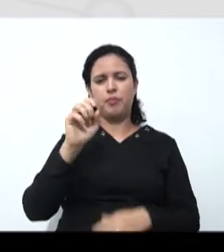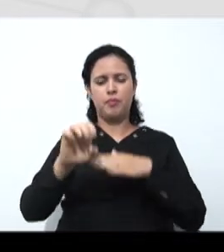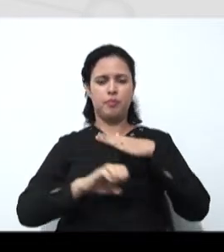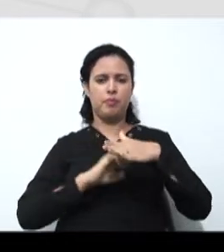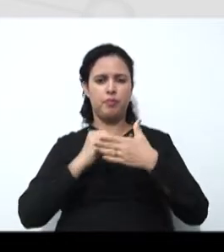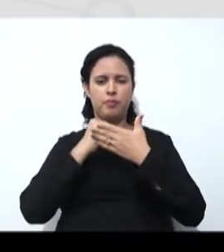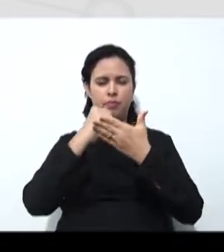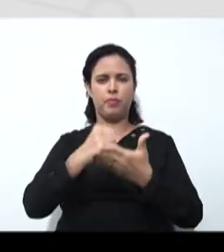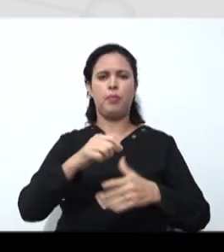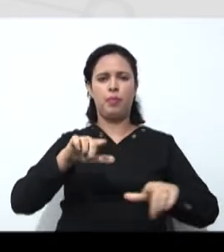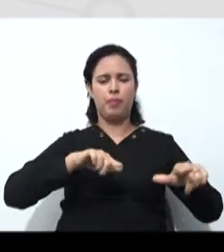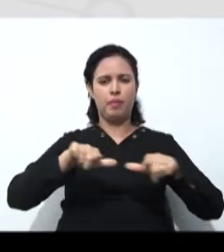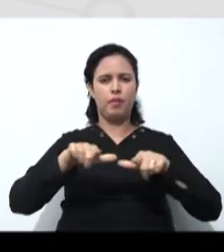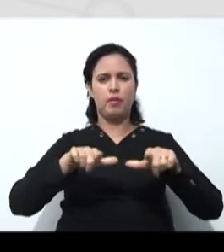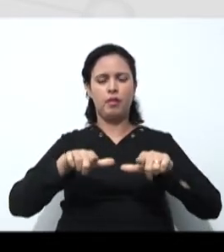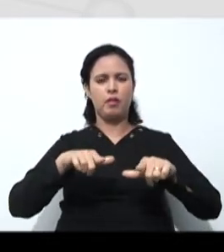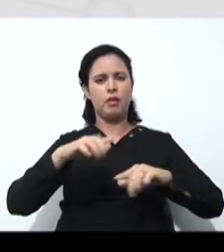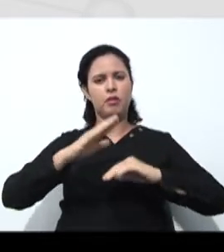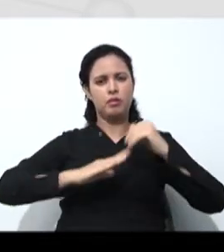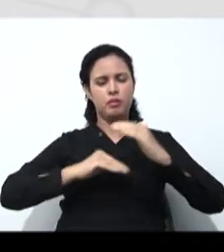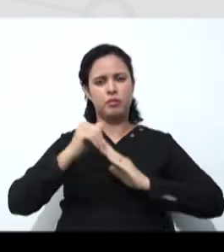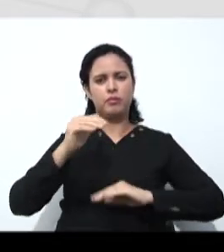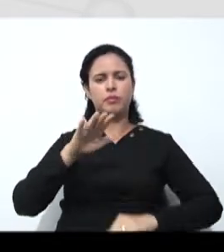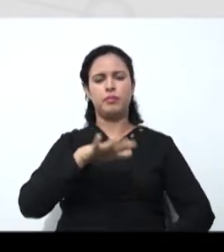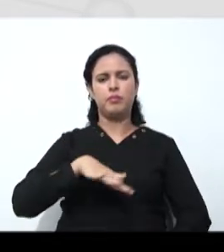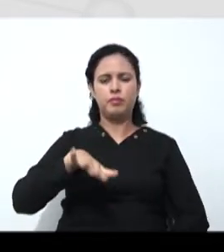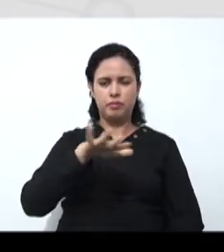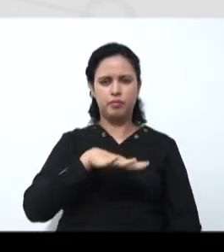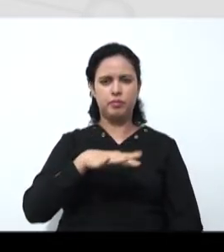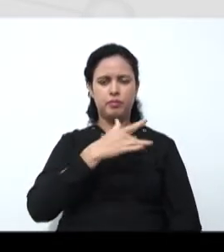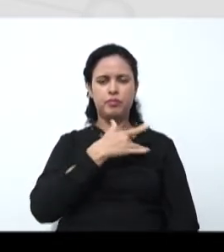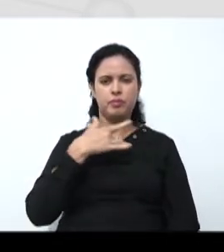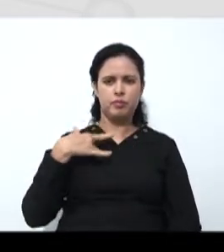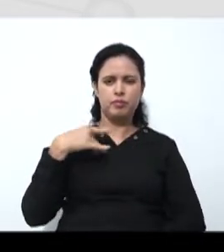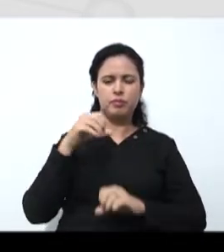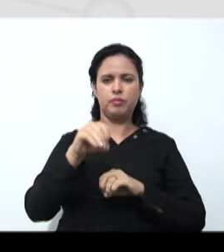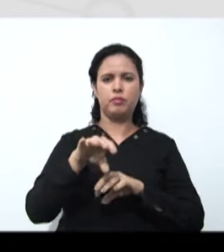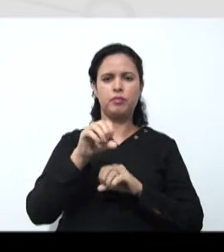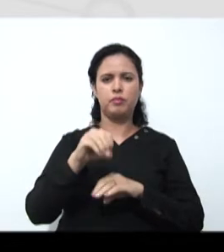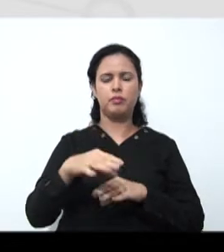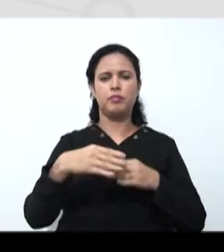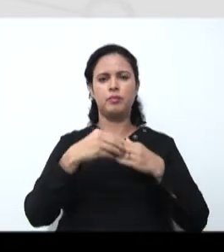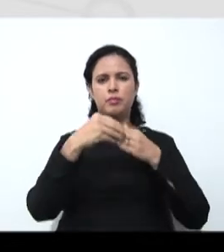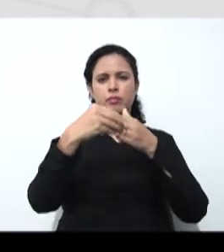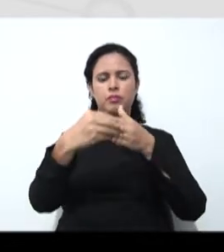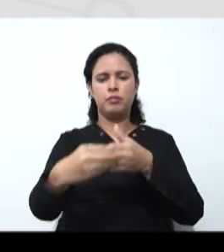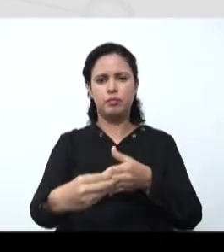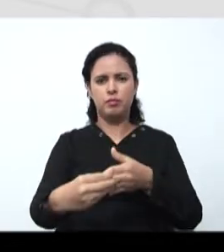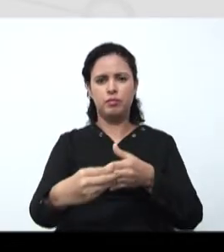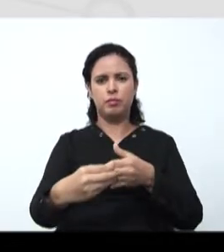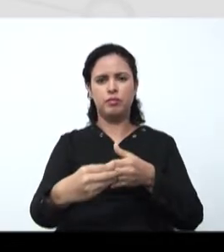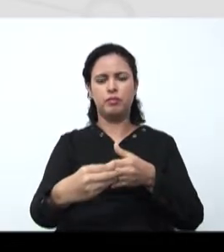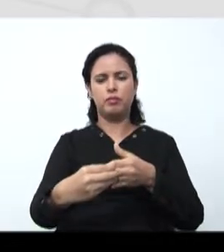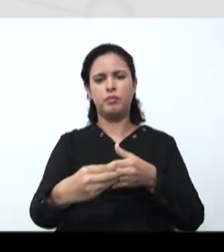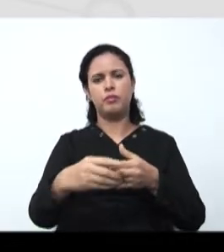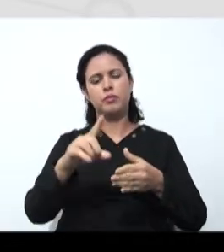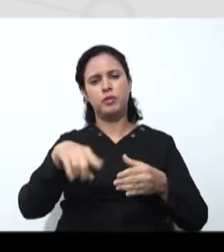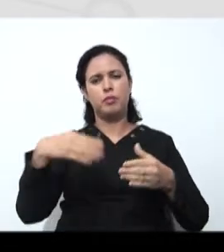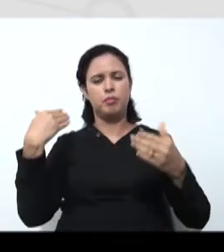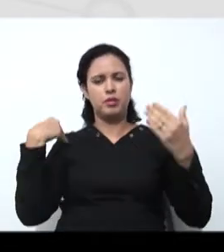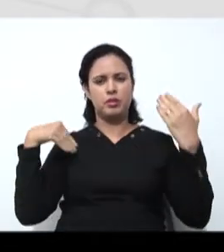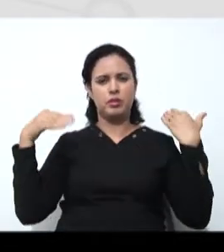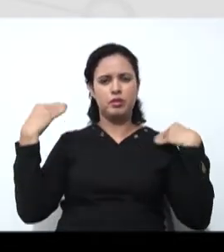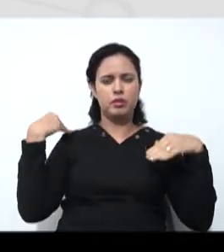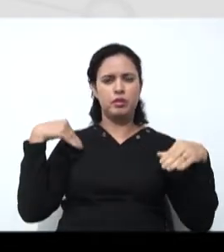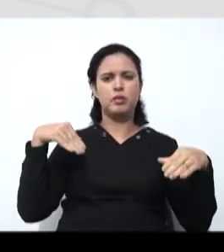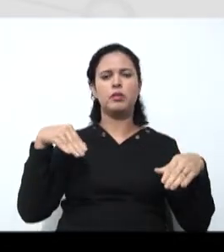trabalhos especializados nas áreas de saúde, educação, transporte, serviço de lazer, consultoria financeira.